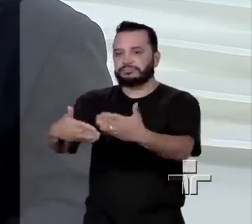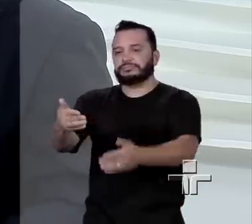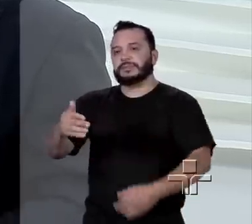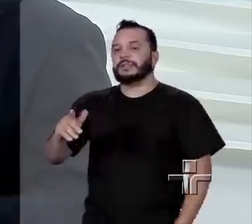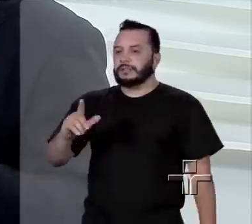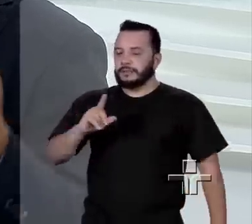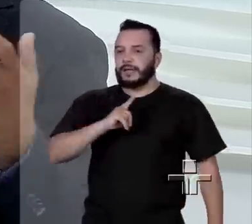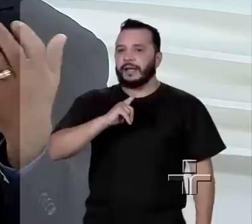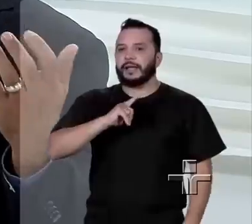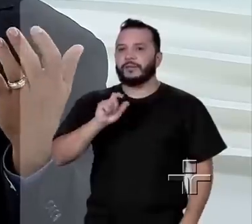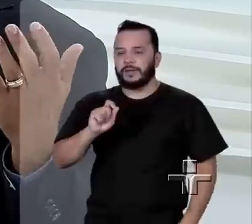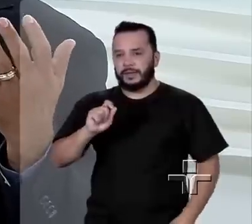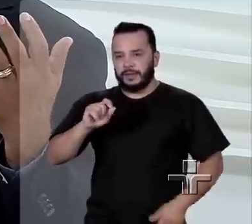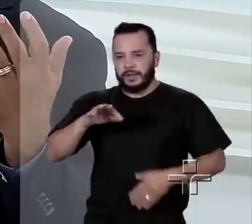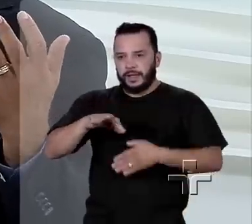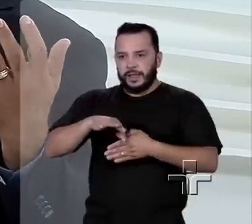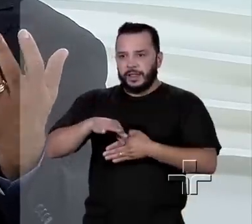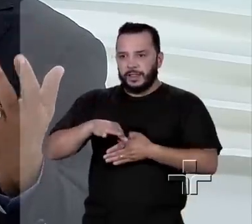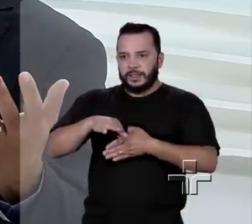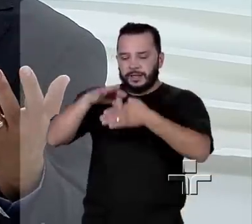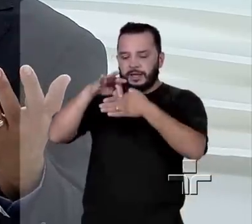da maior